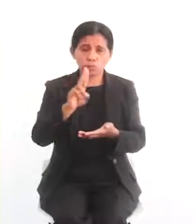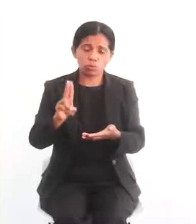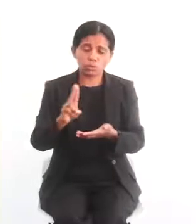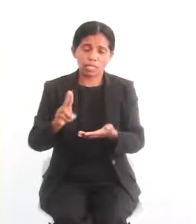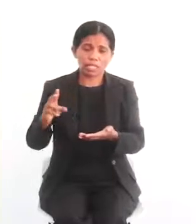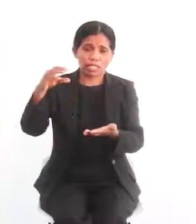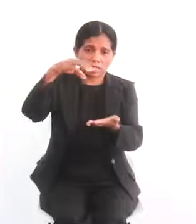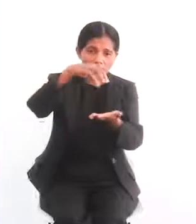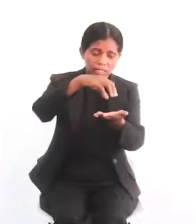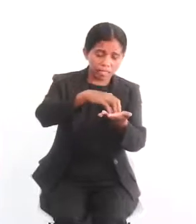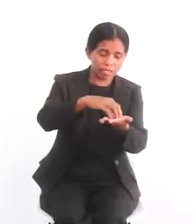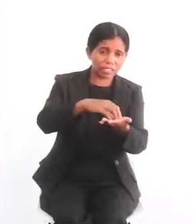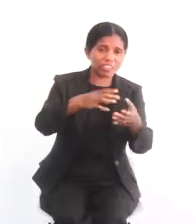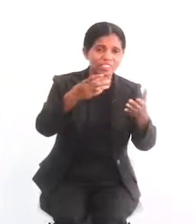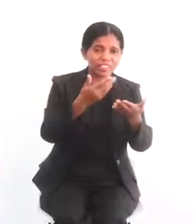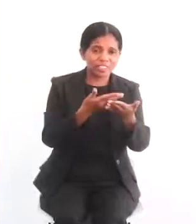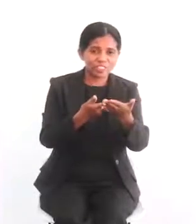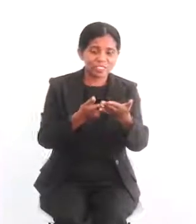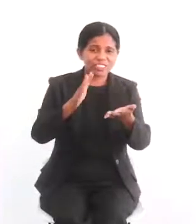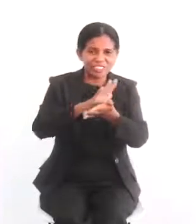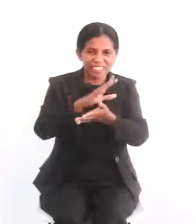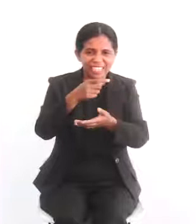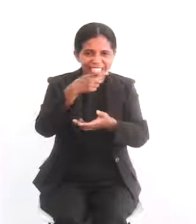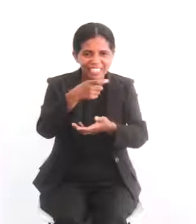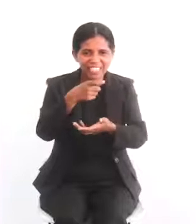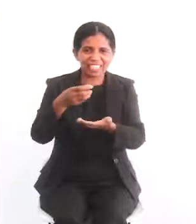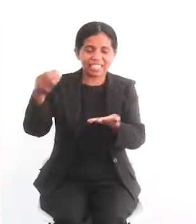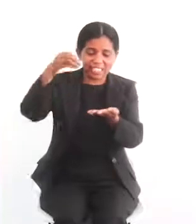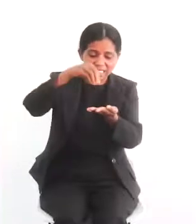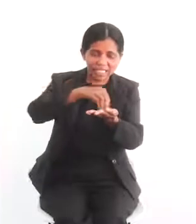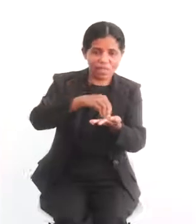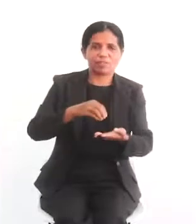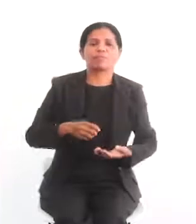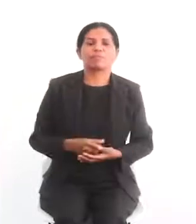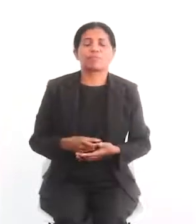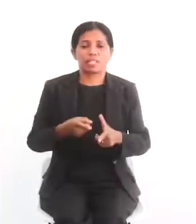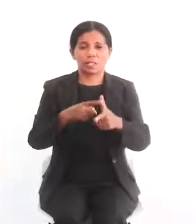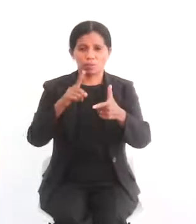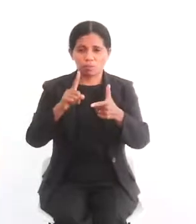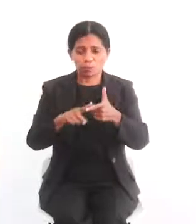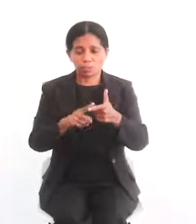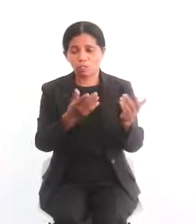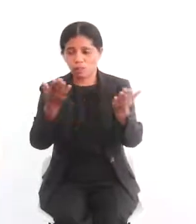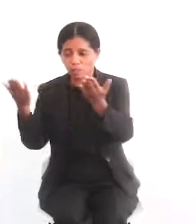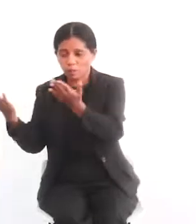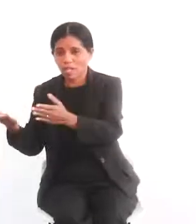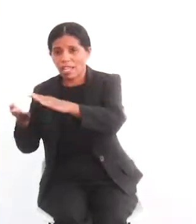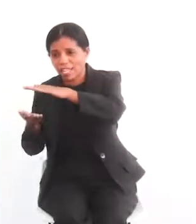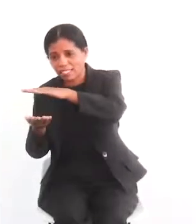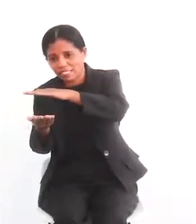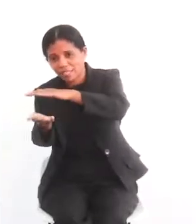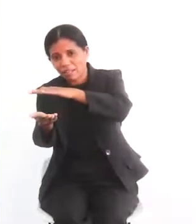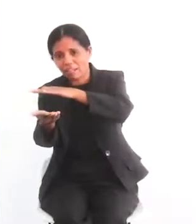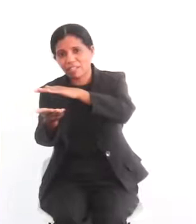enche as forminhas de papel com este preparado com a ajuda de uma colher. Depois, é só levar ao forno a cozer a